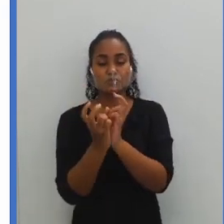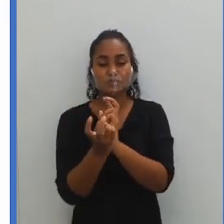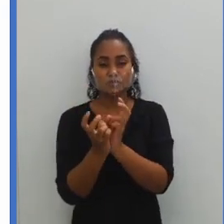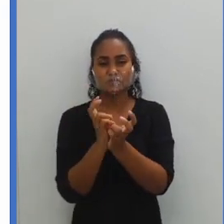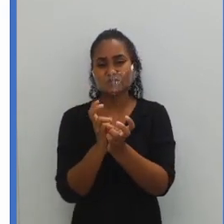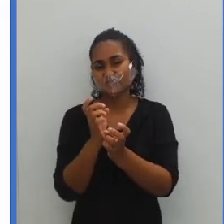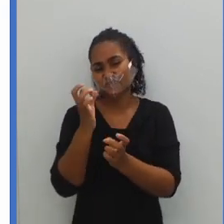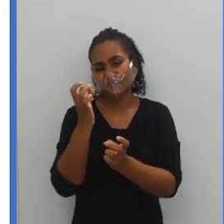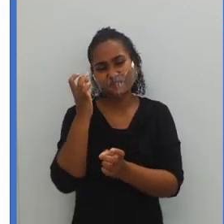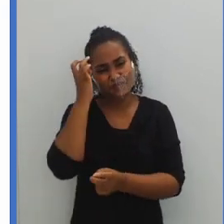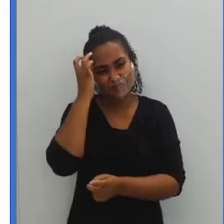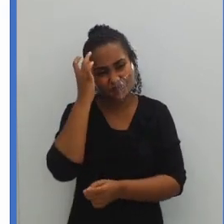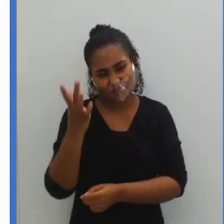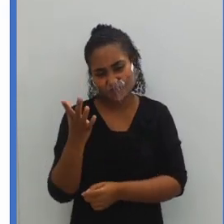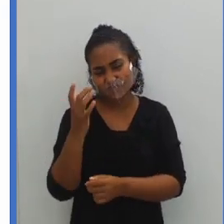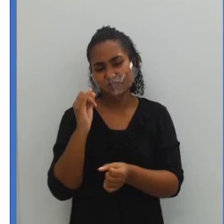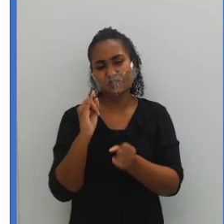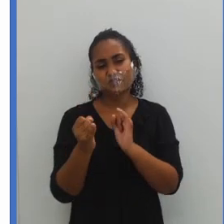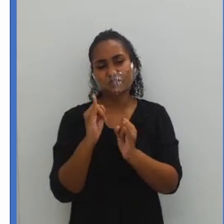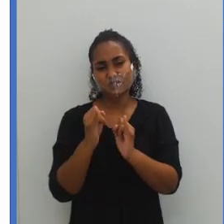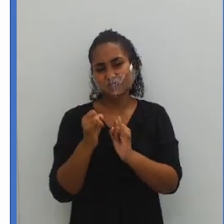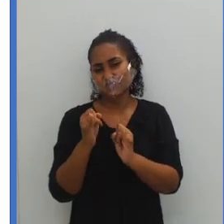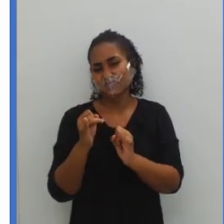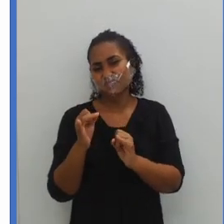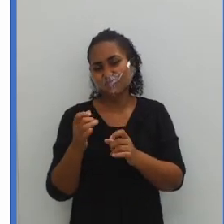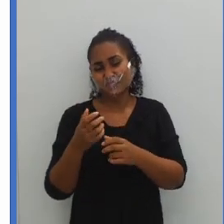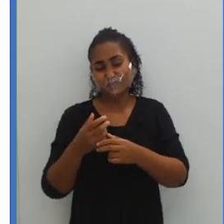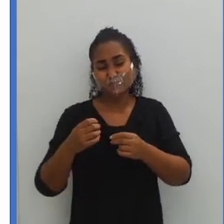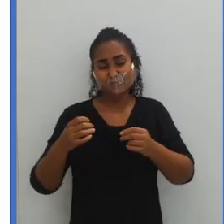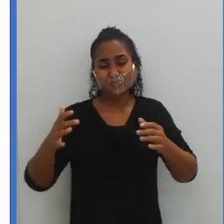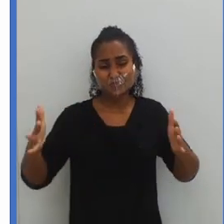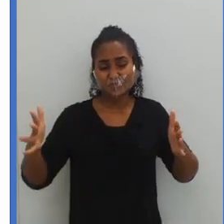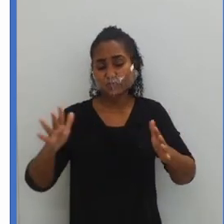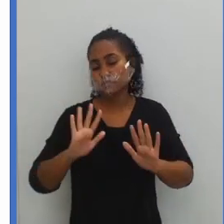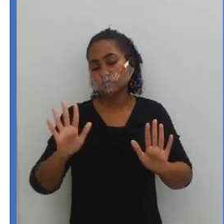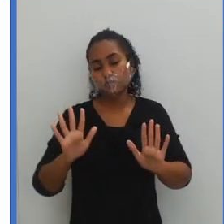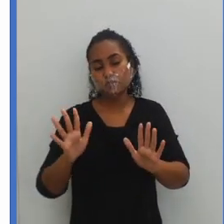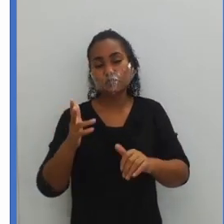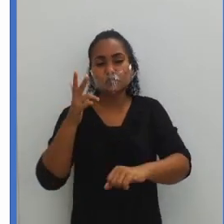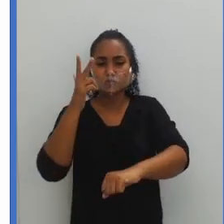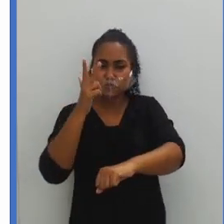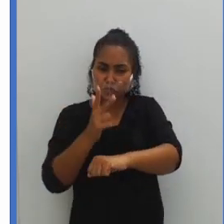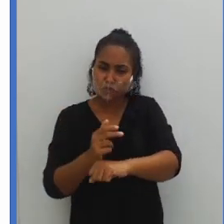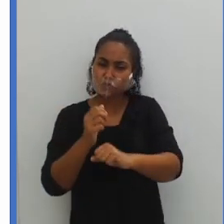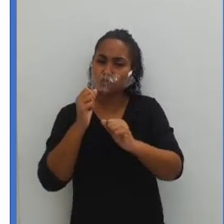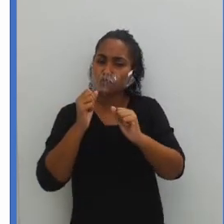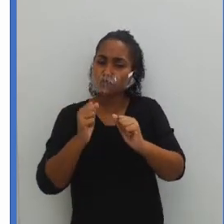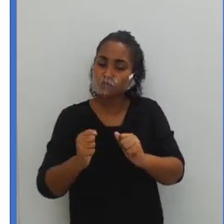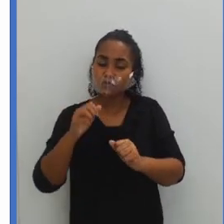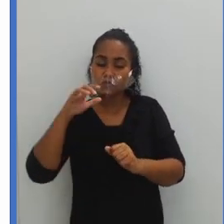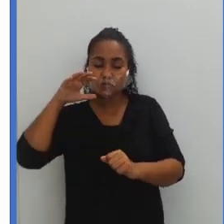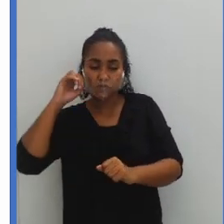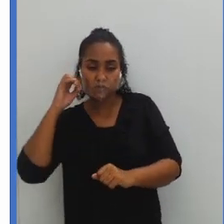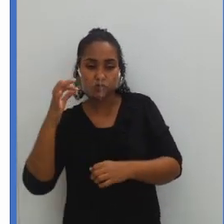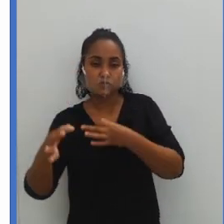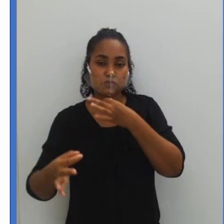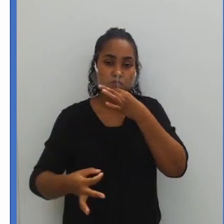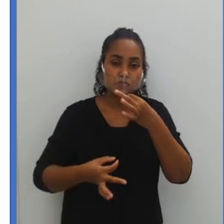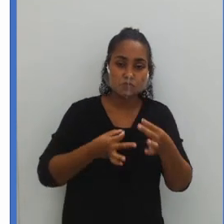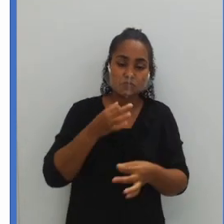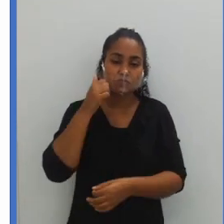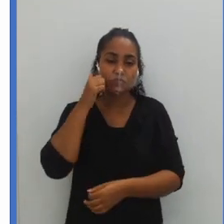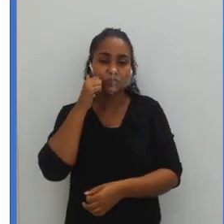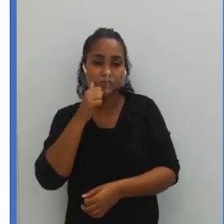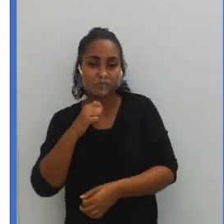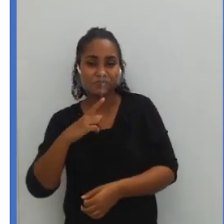colocar facilzinho esse nome na internet. Não é um vídeo longo, mas é um vídeo que você vai escutar depoimento